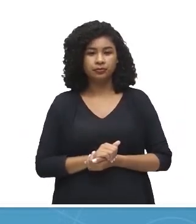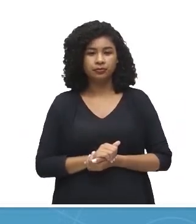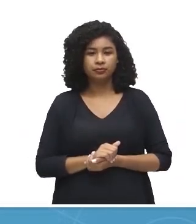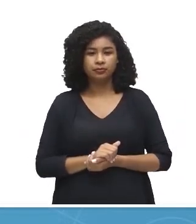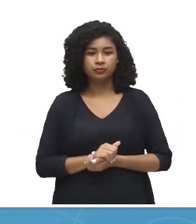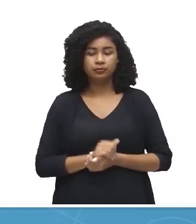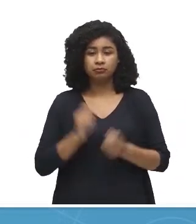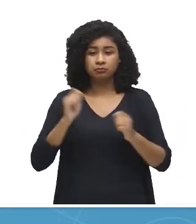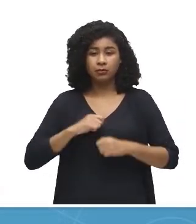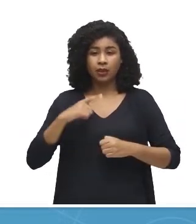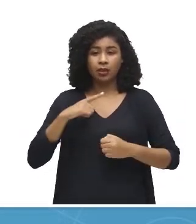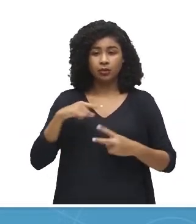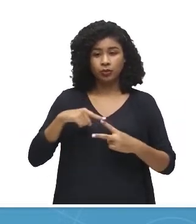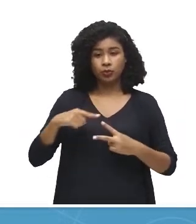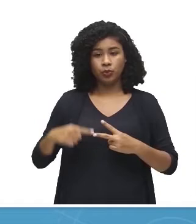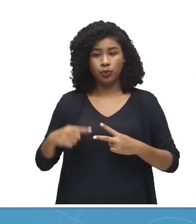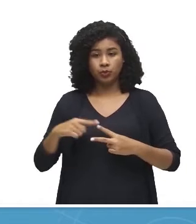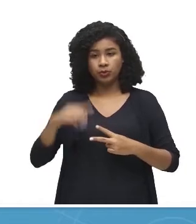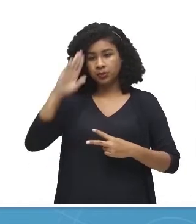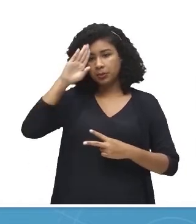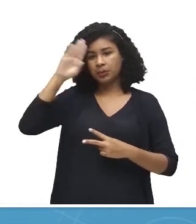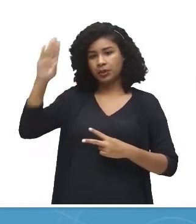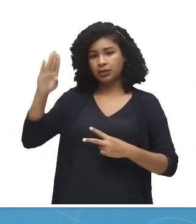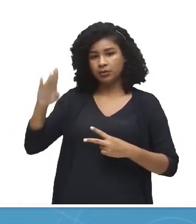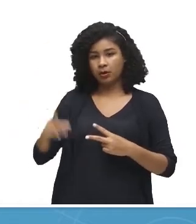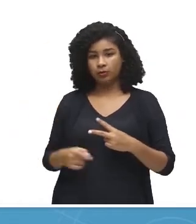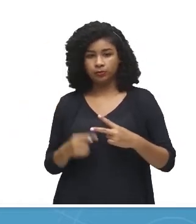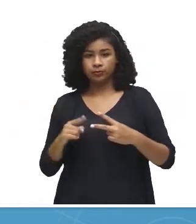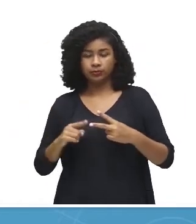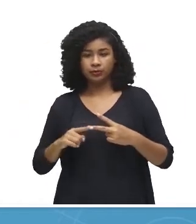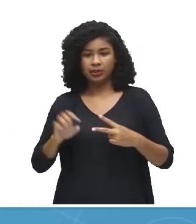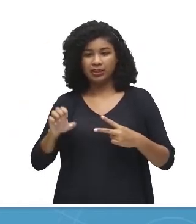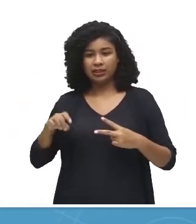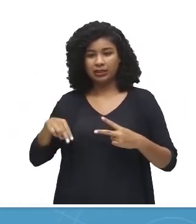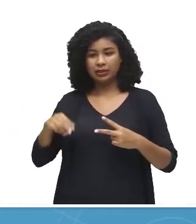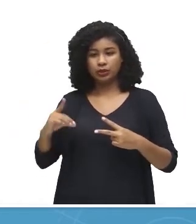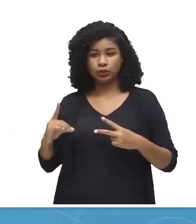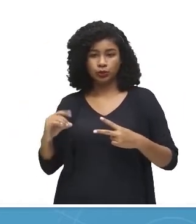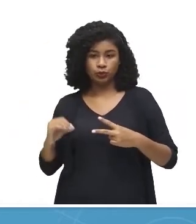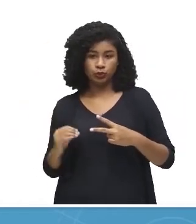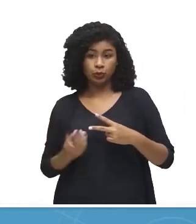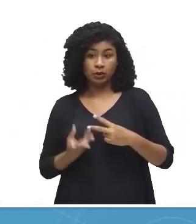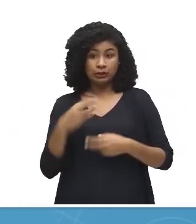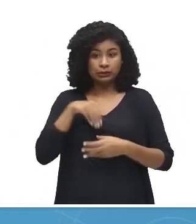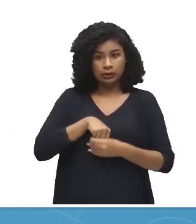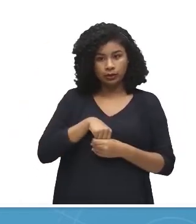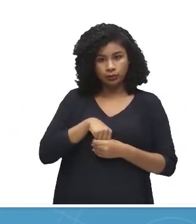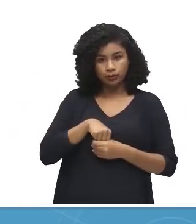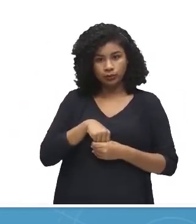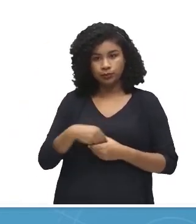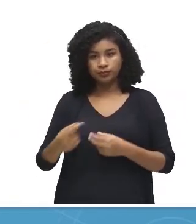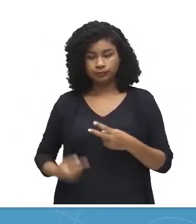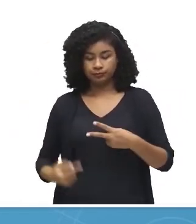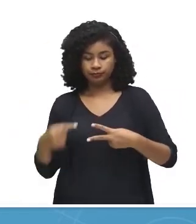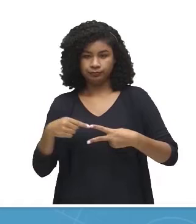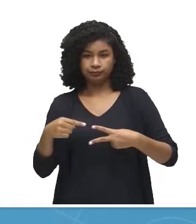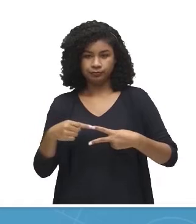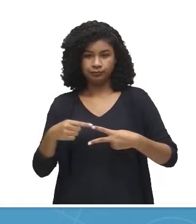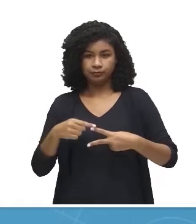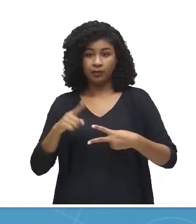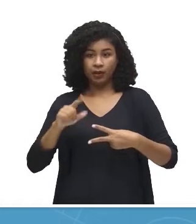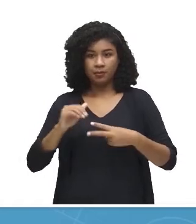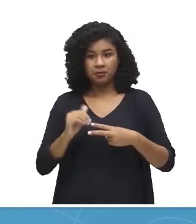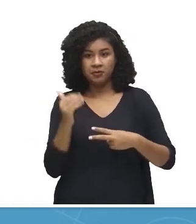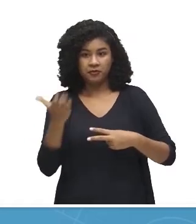tipo endócrina, liberam seu produto, seus hormônios dentro ali de vasos sanguíneos, e exócrinas, que